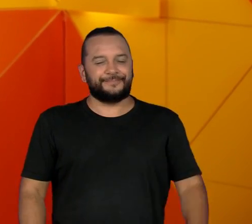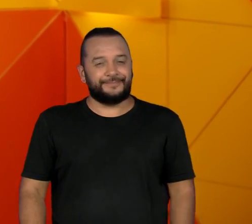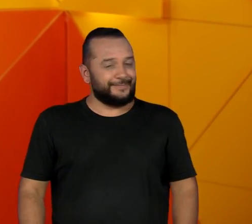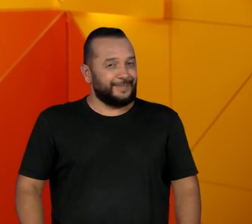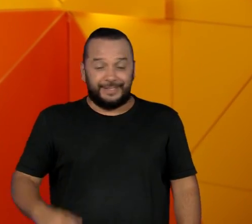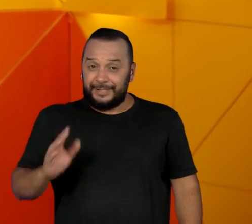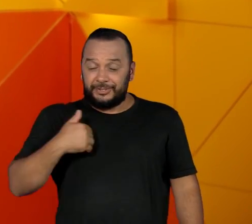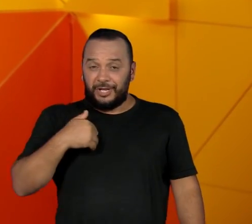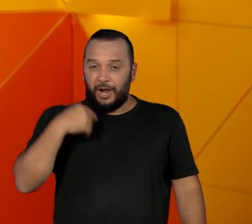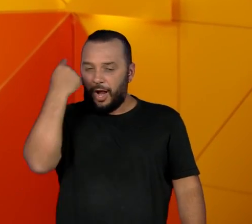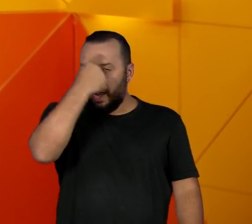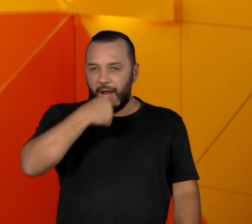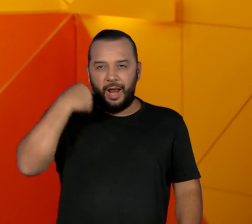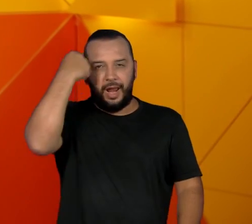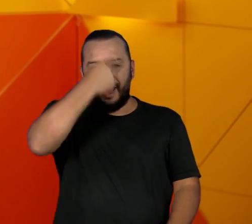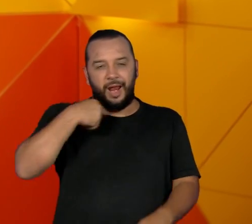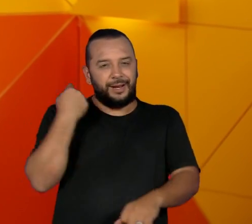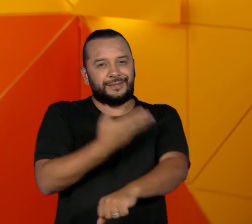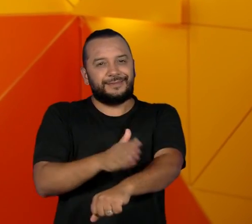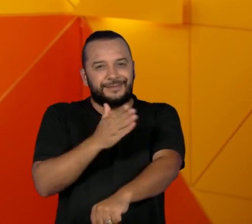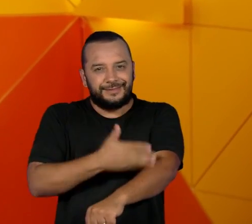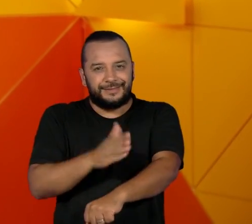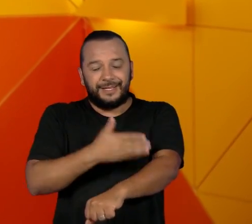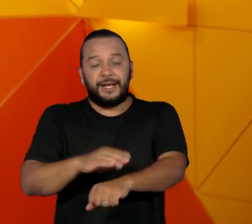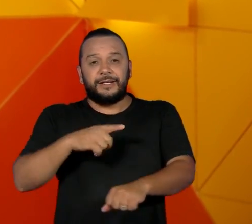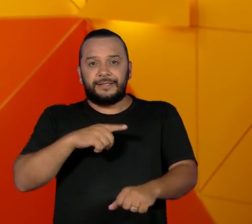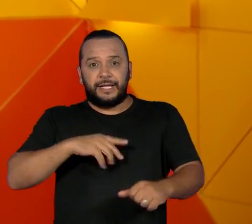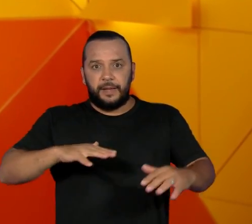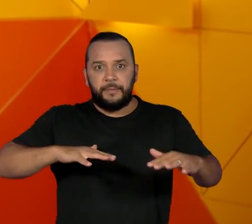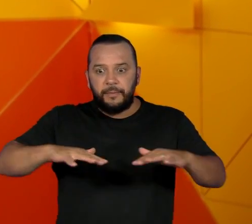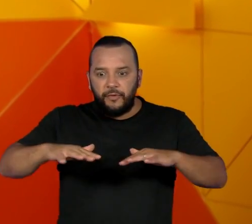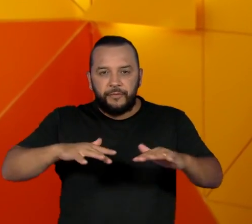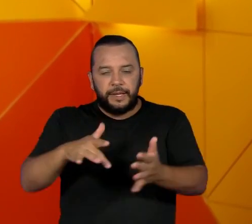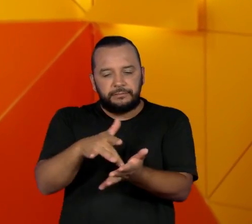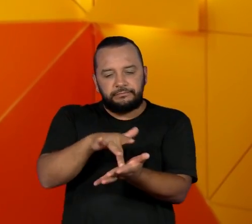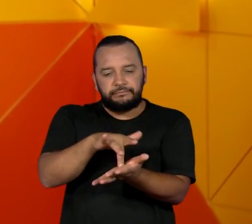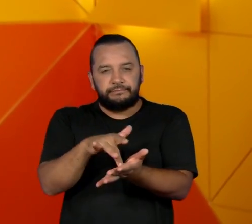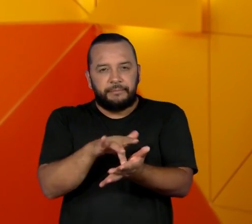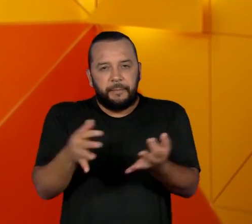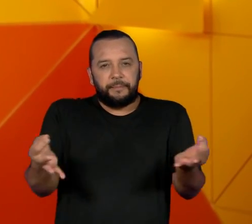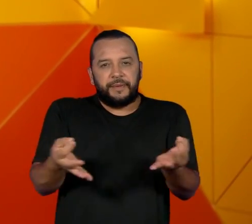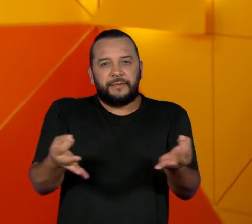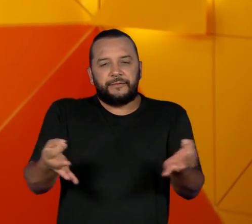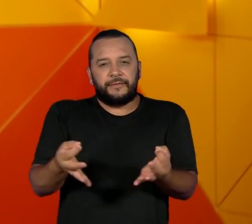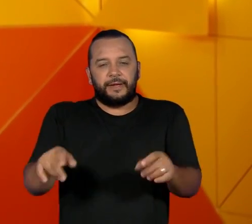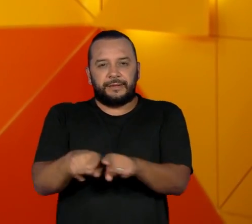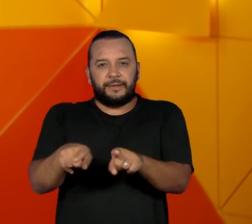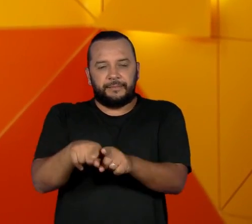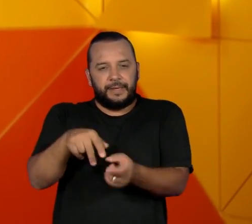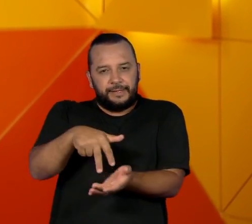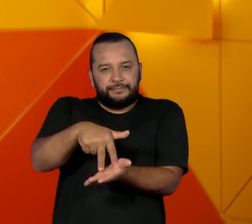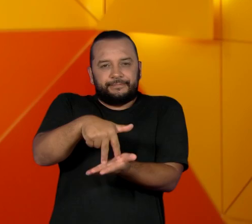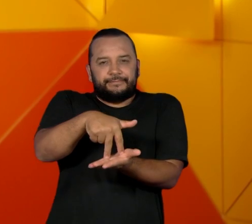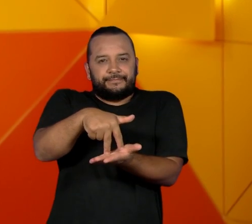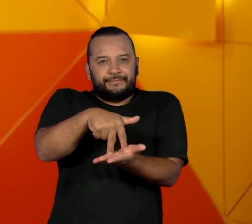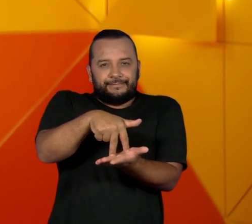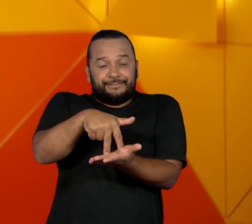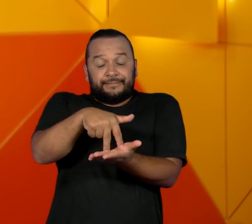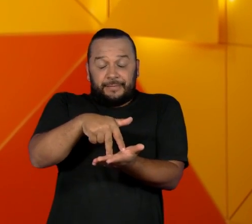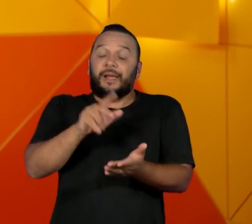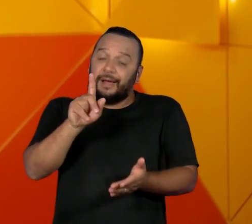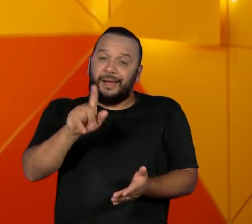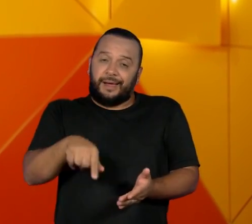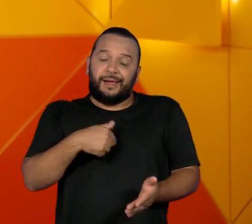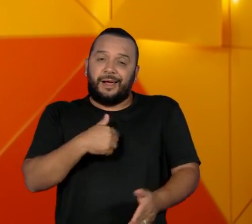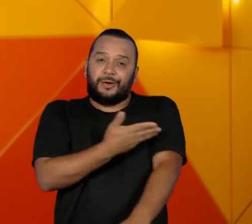e horas de ensaio, movimentos precisos, equilíbrio. Essas são apenas algumas das palavrinhas que fazem parte do dia a